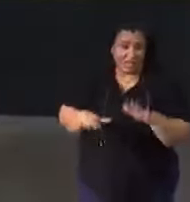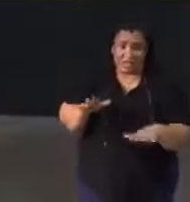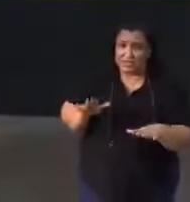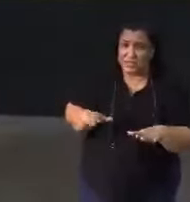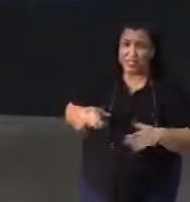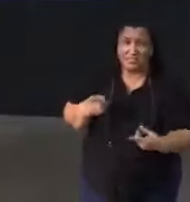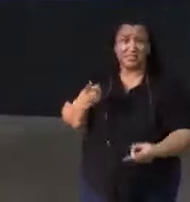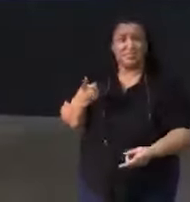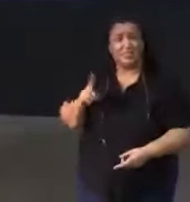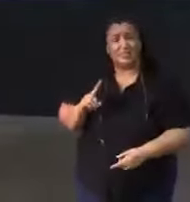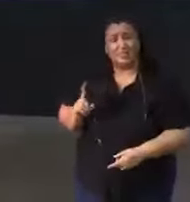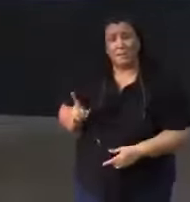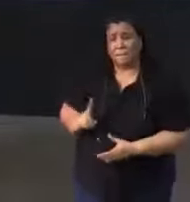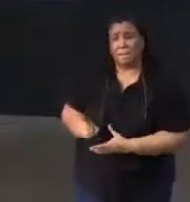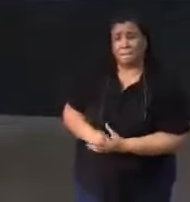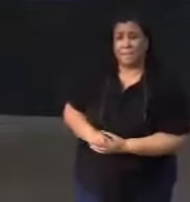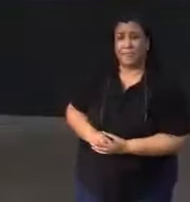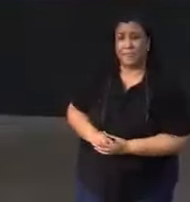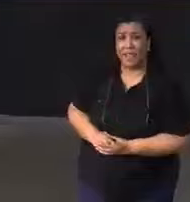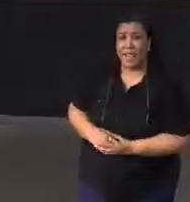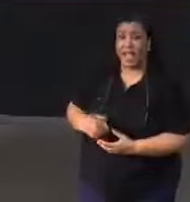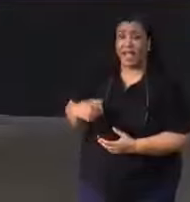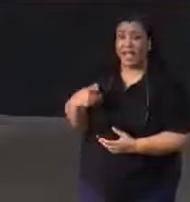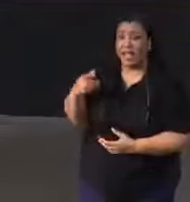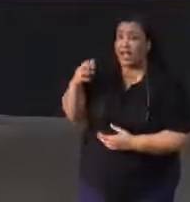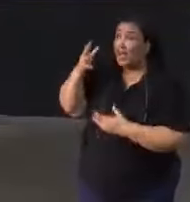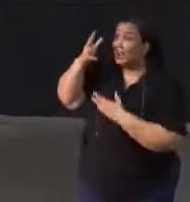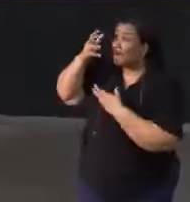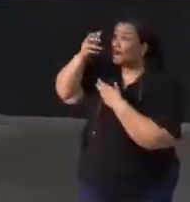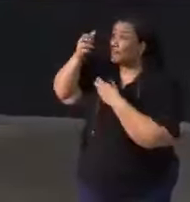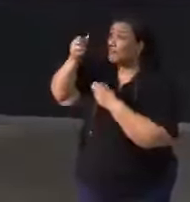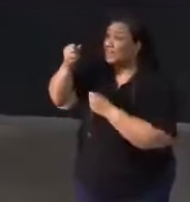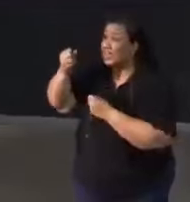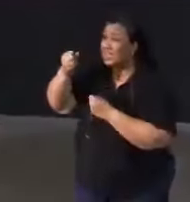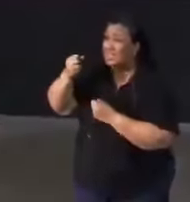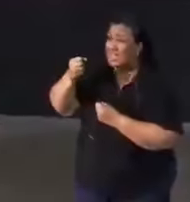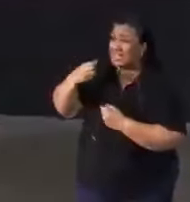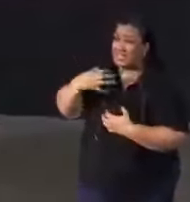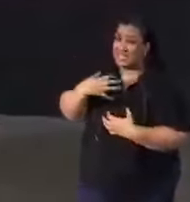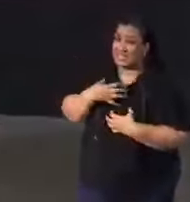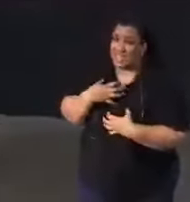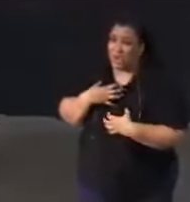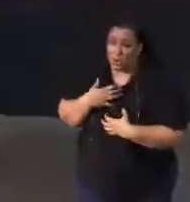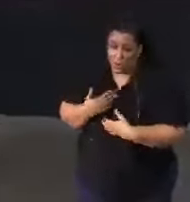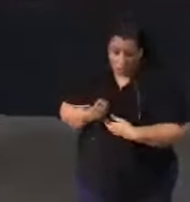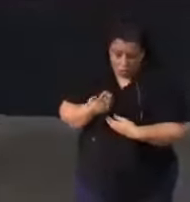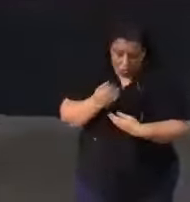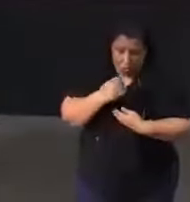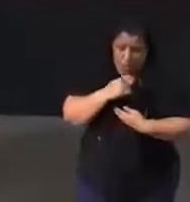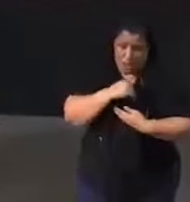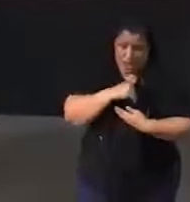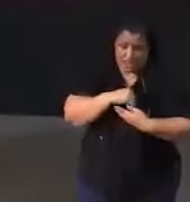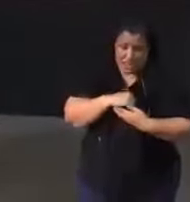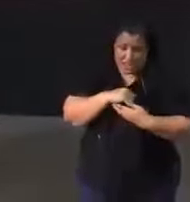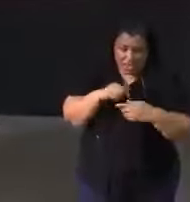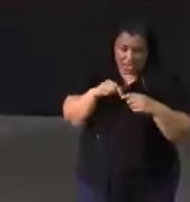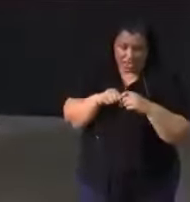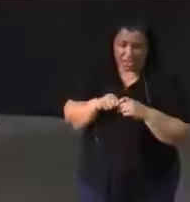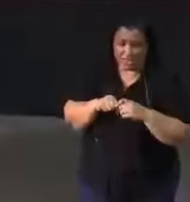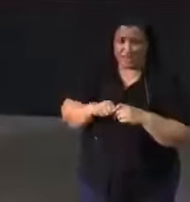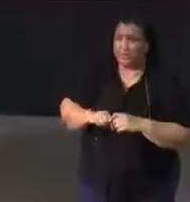A fé, ela não é um sentimento que eu encapsulo dentro de um encontro,